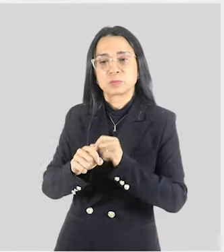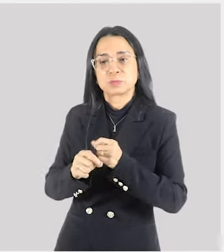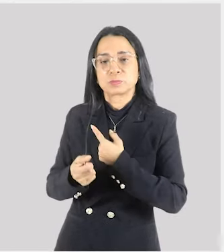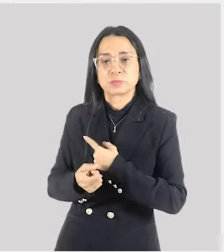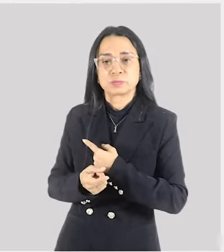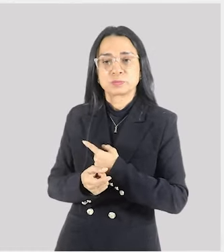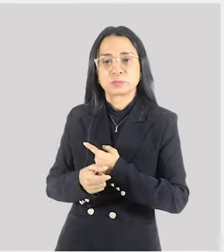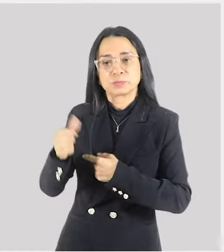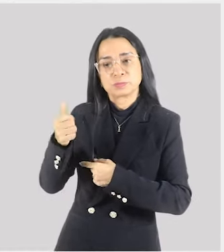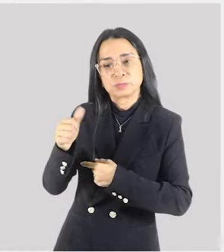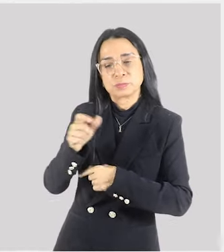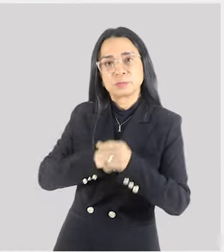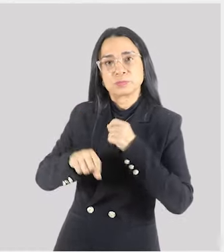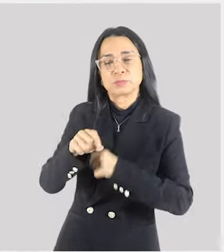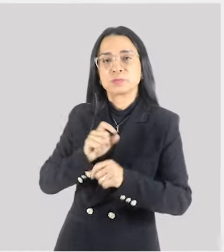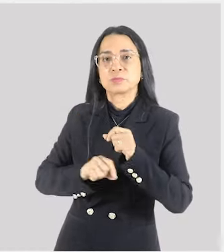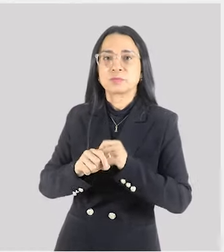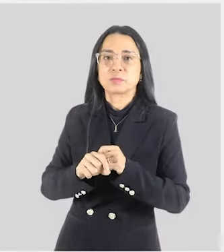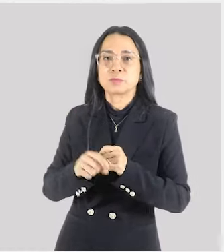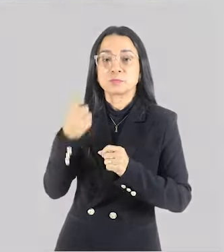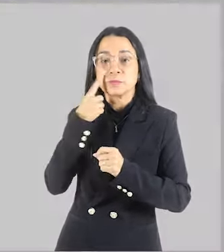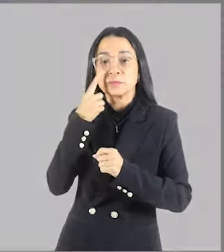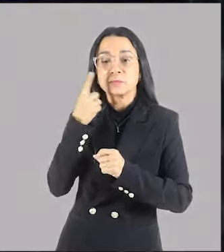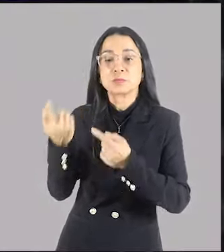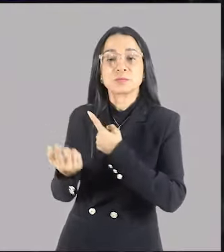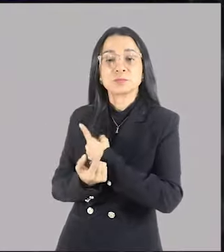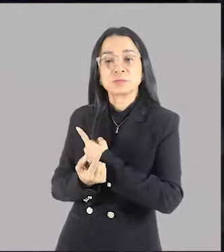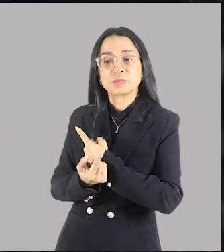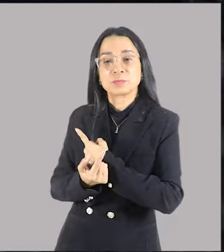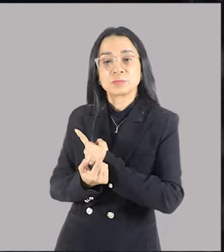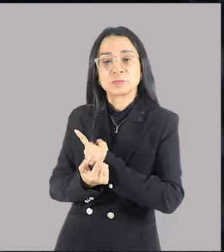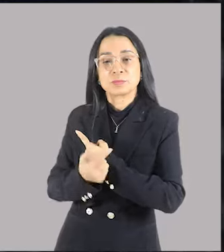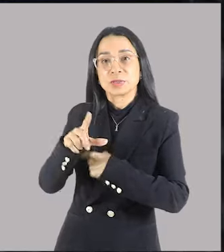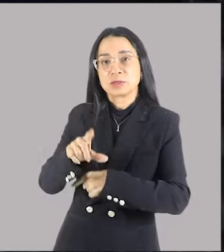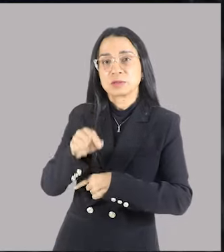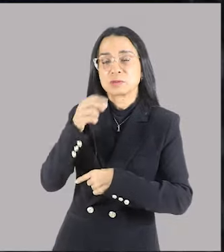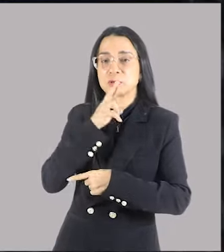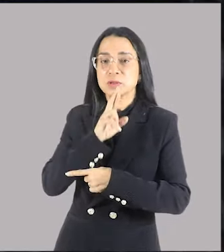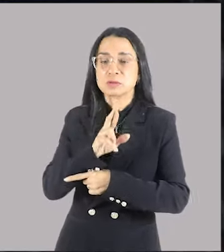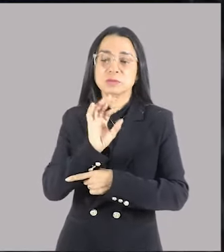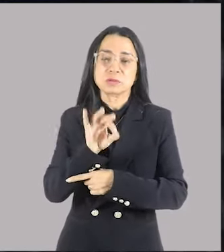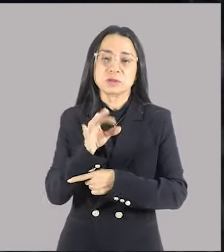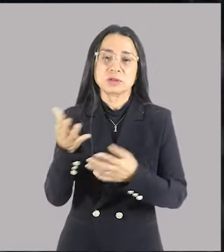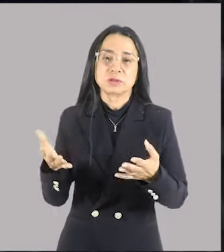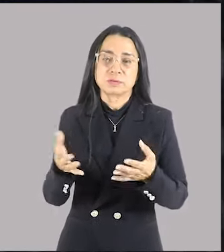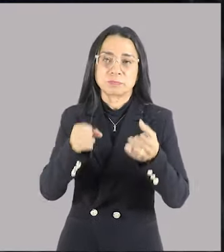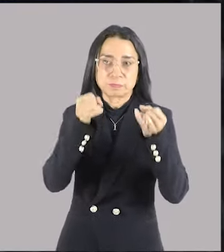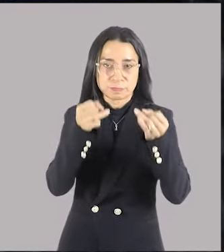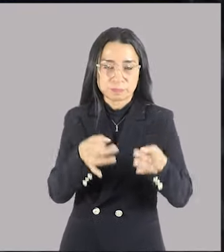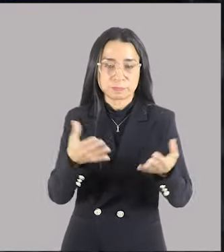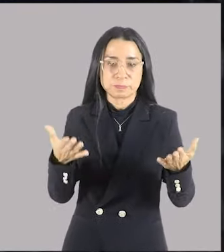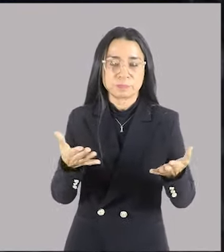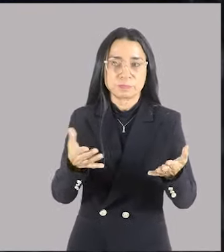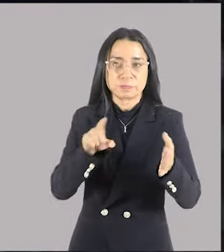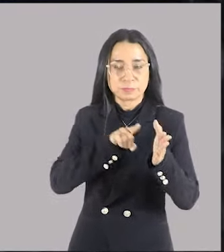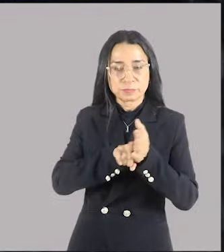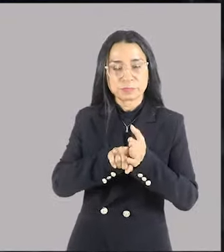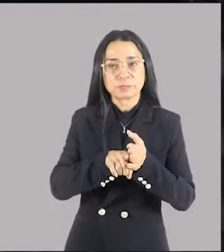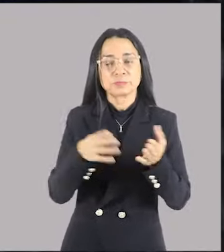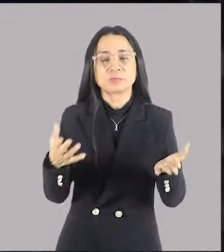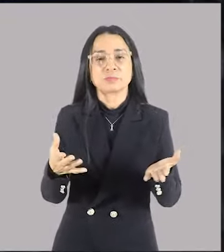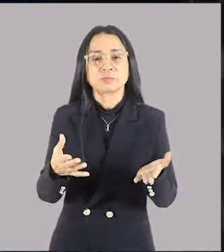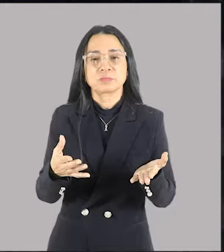avalia a situação hipotética apresentada e na qualidade de advogado assinale a alternativa correta deixa eu explicar uma coisa para vocês essa questão